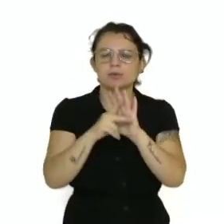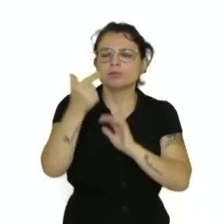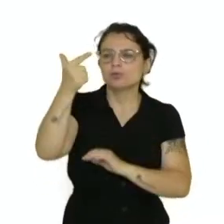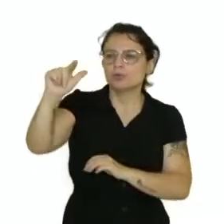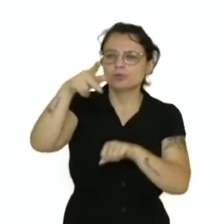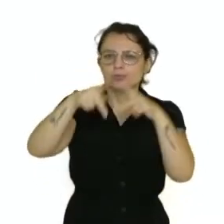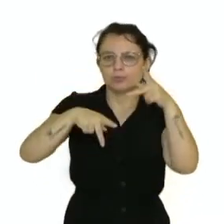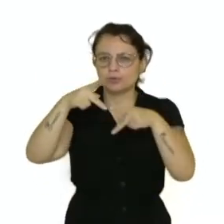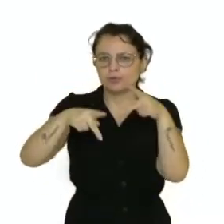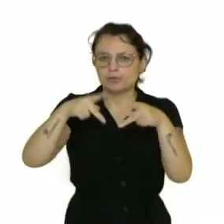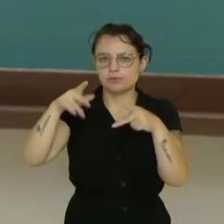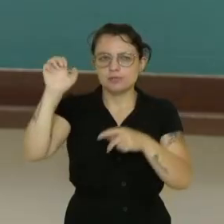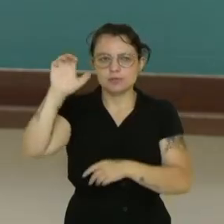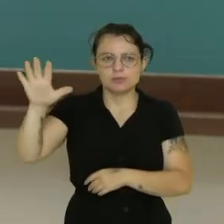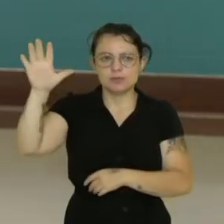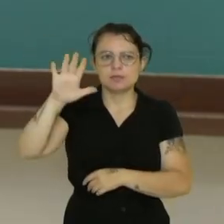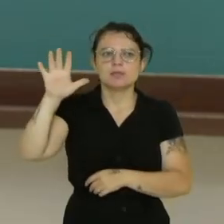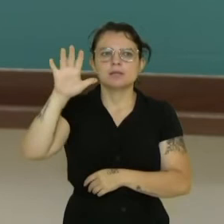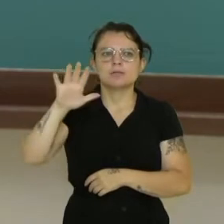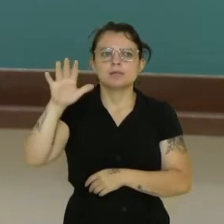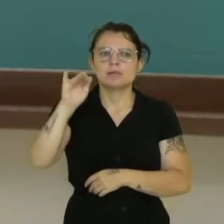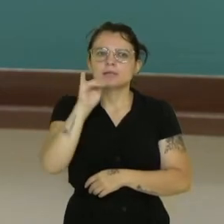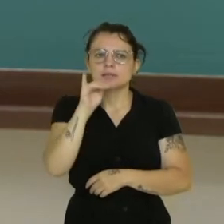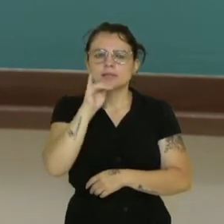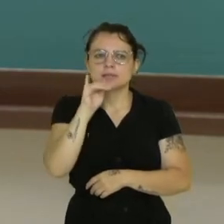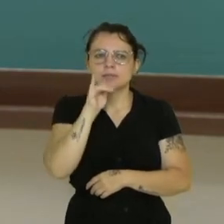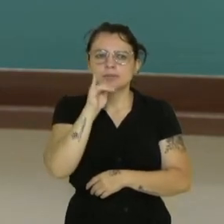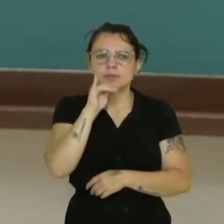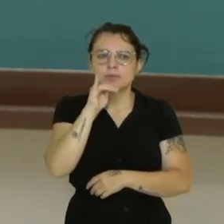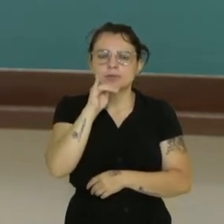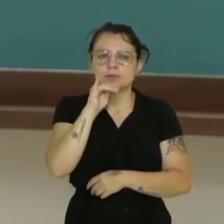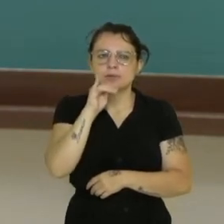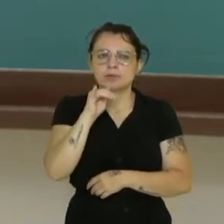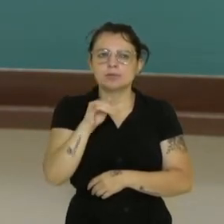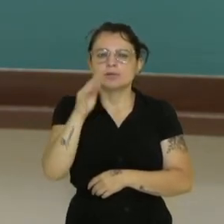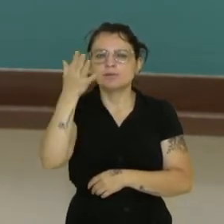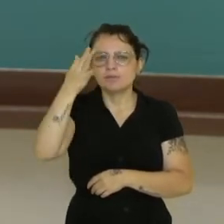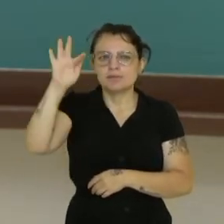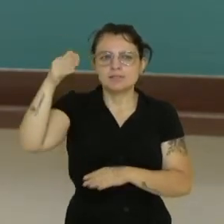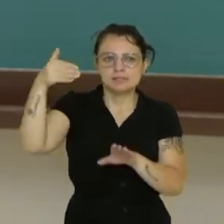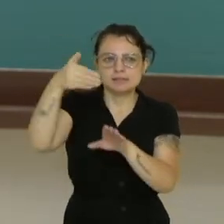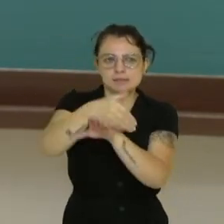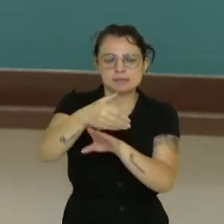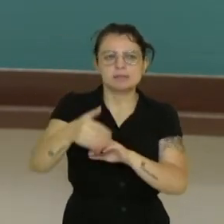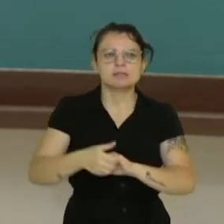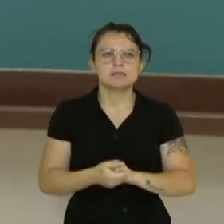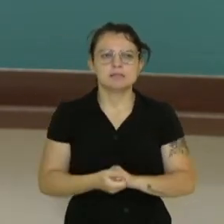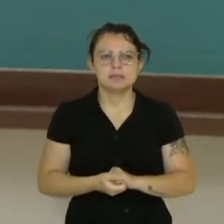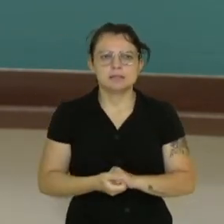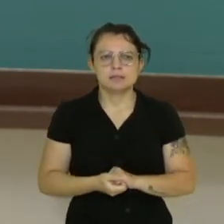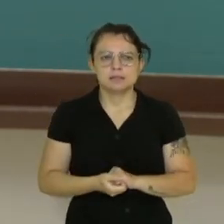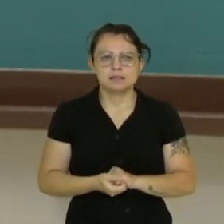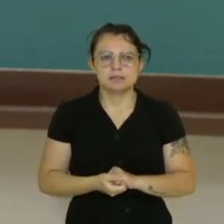europeus, como é o caso do Quebec, que recebeu colonização da França. Ou então,